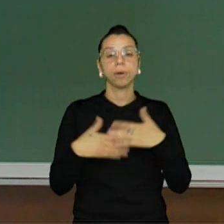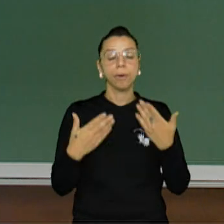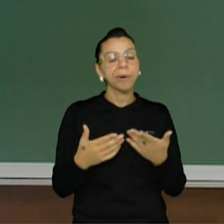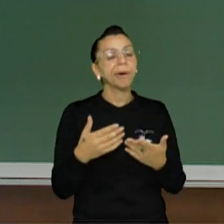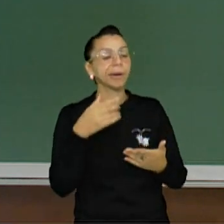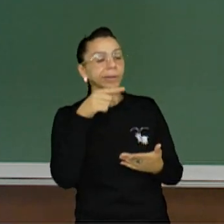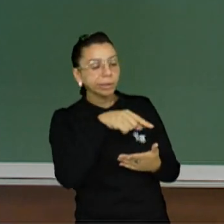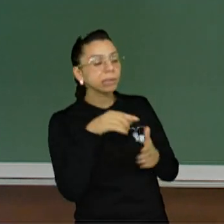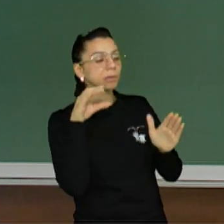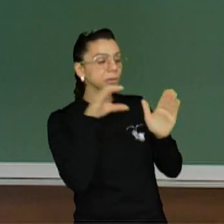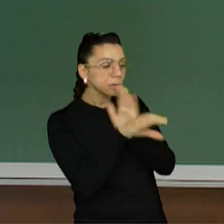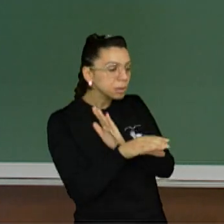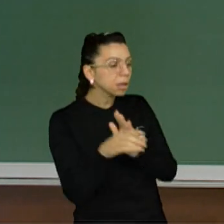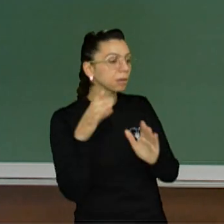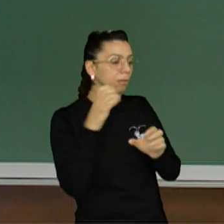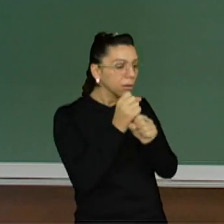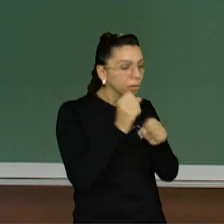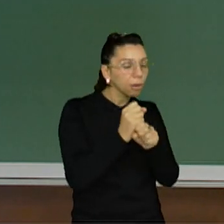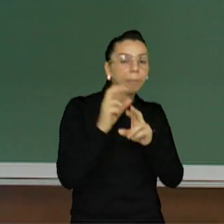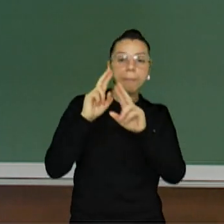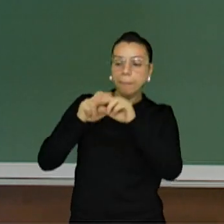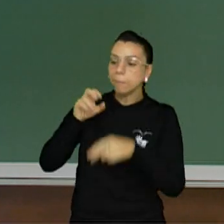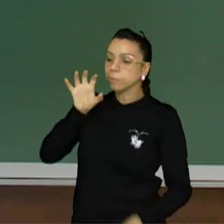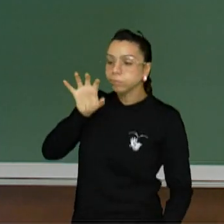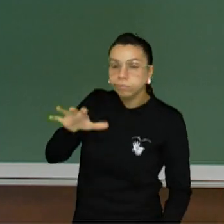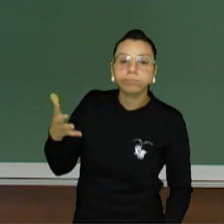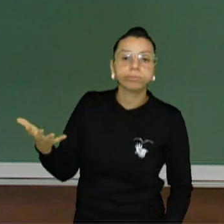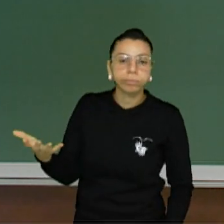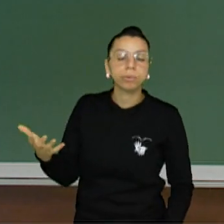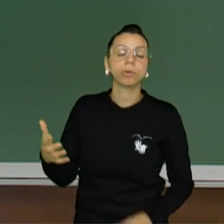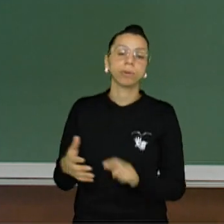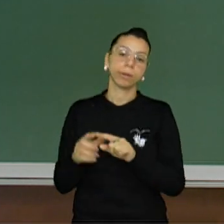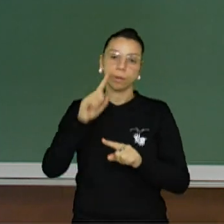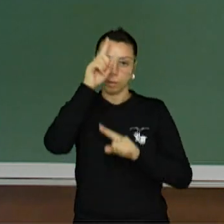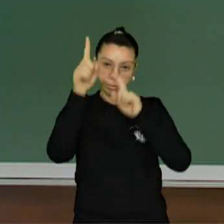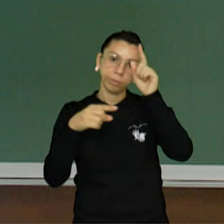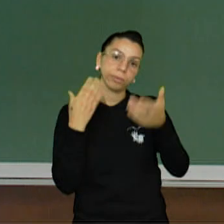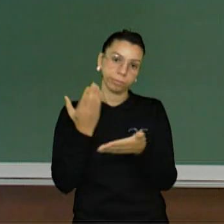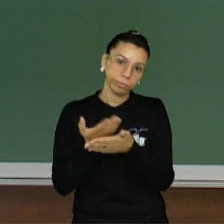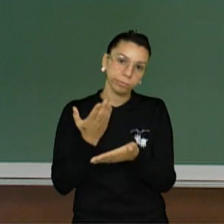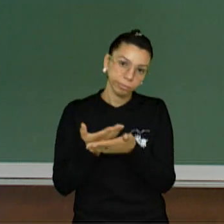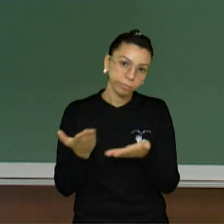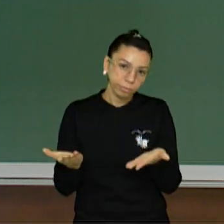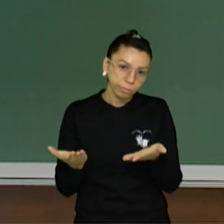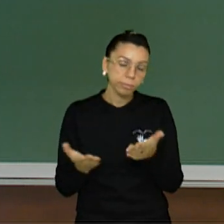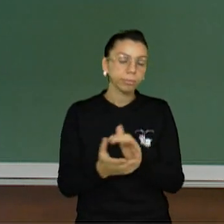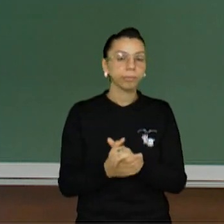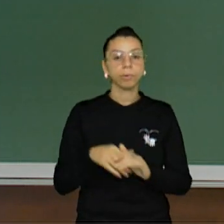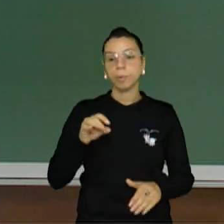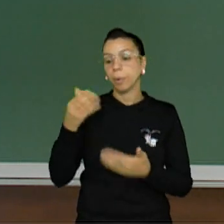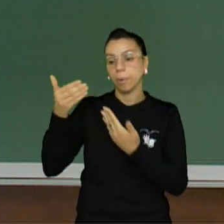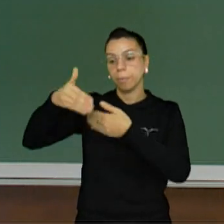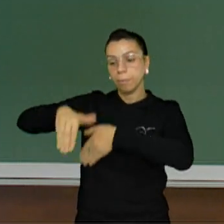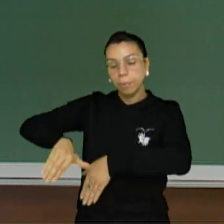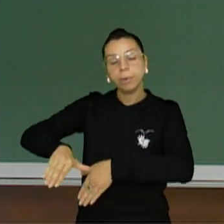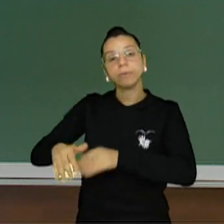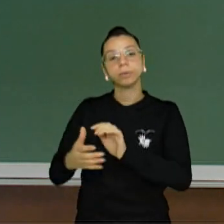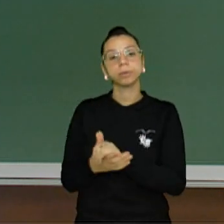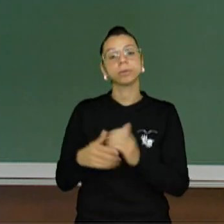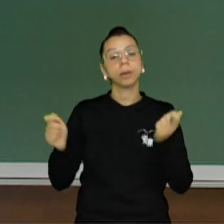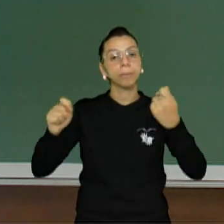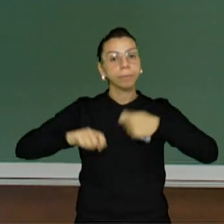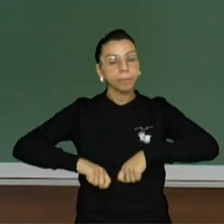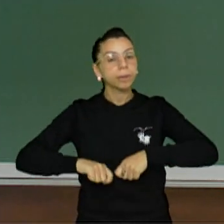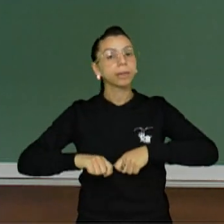esse determinante aqui dá tanto por isso, né? Que é essa ideia que a gente está estudando aqui, né? Não é uma prova. A gente está só